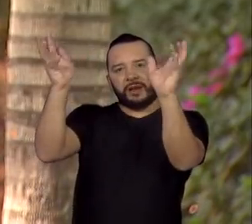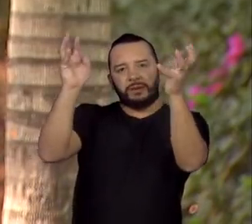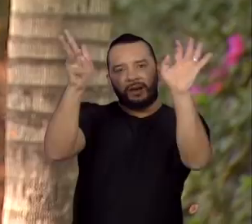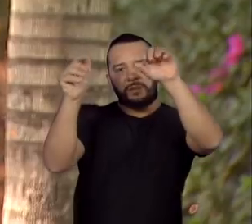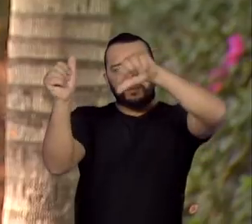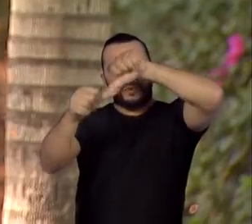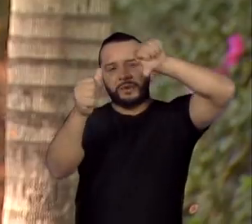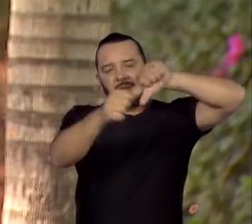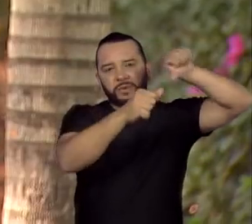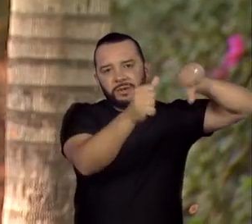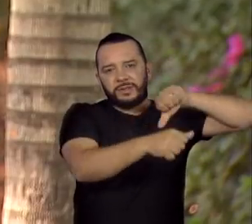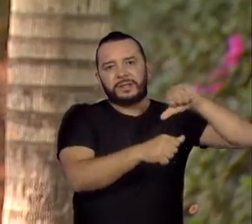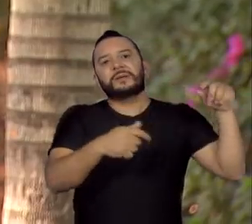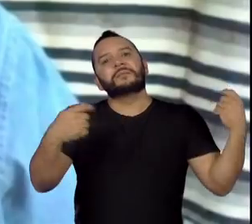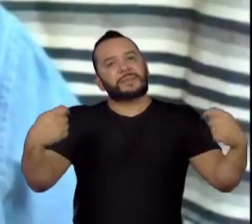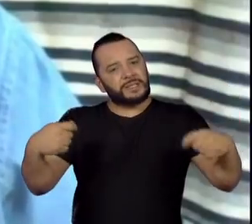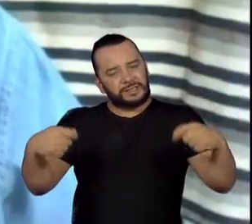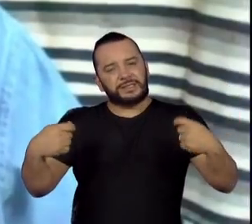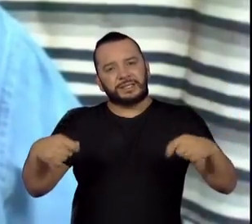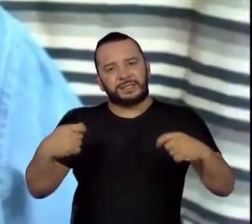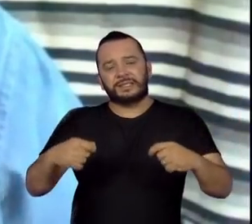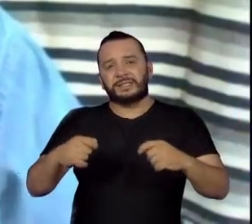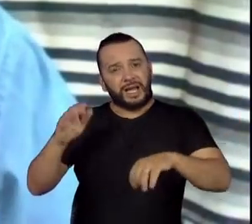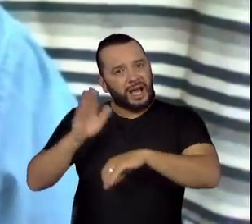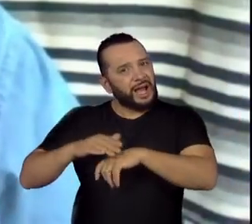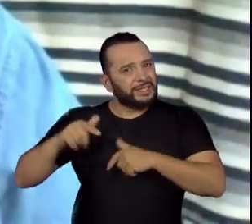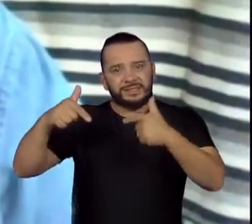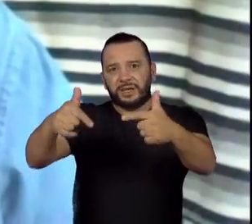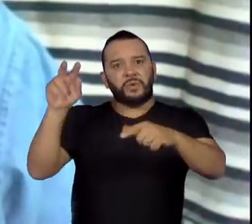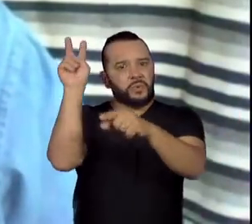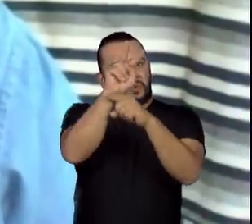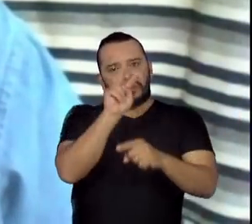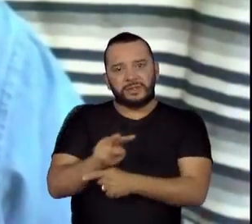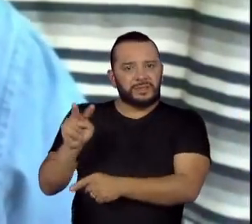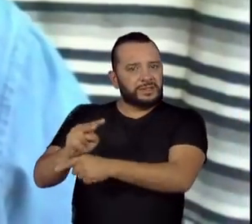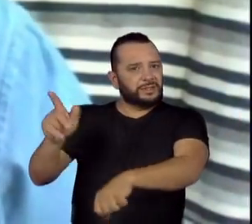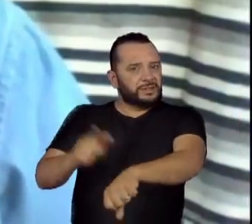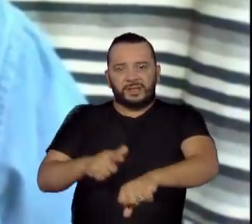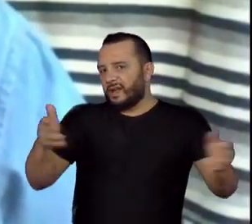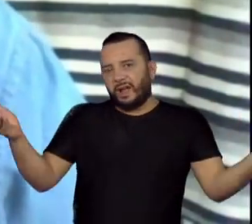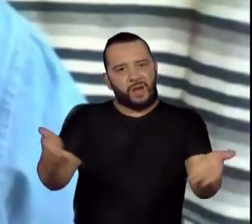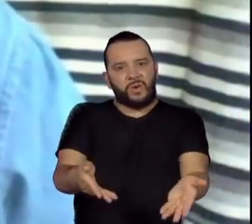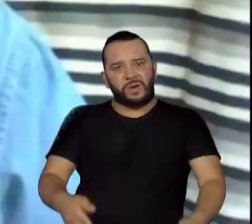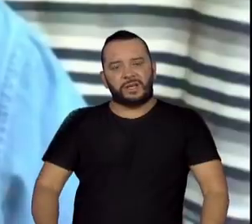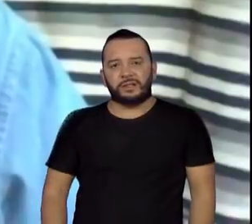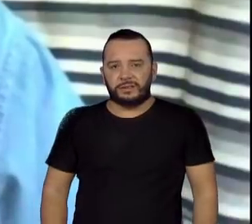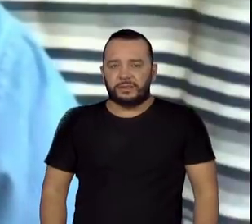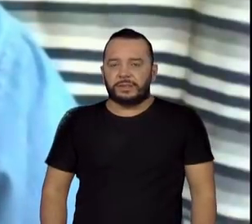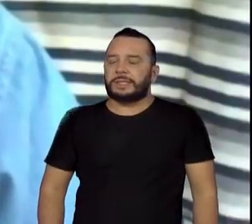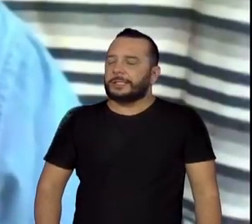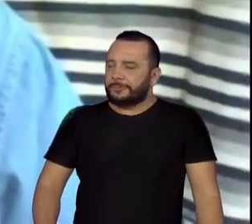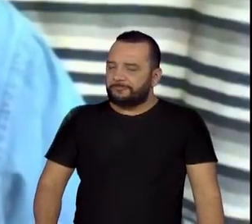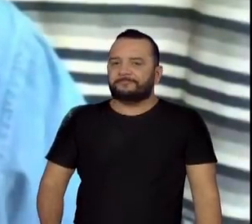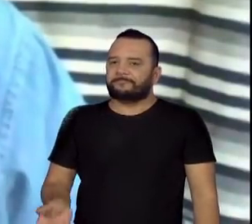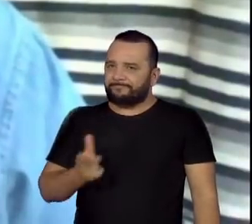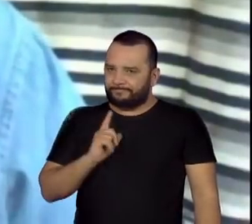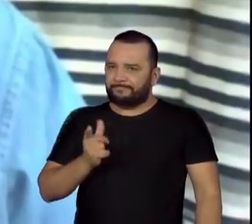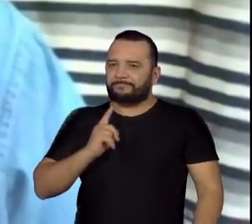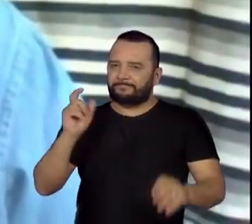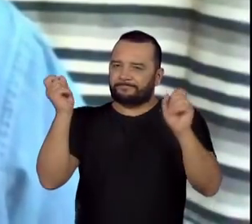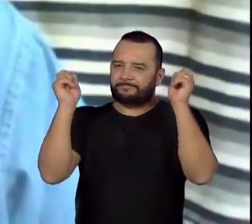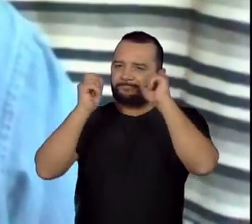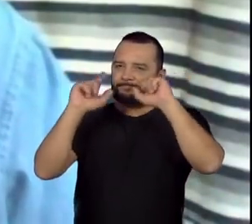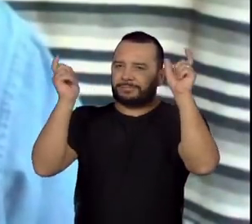interrompido imediatamente. São números assustadores, mas são esses os números